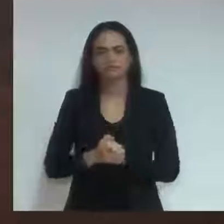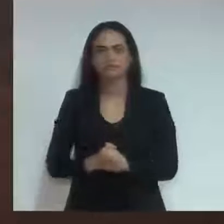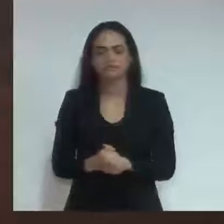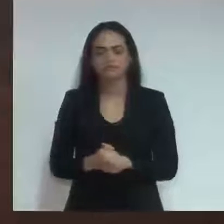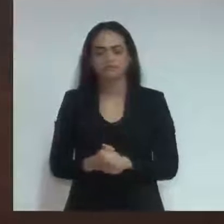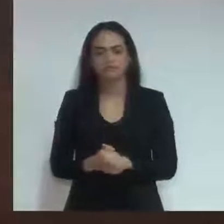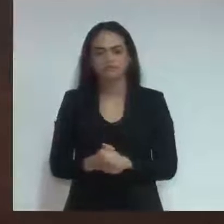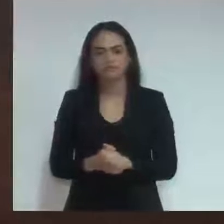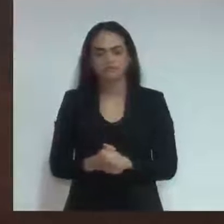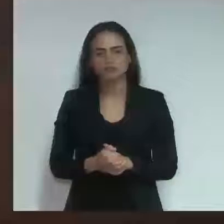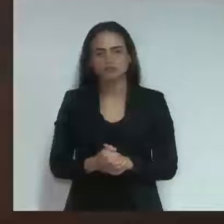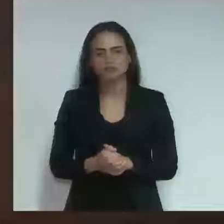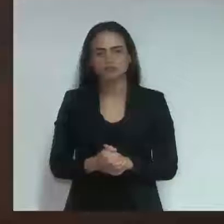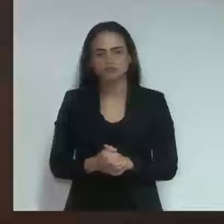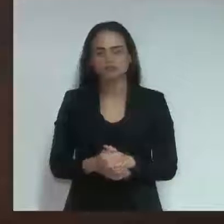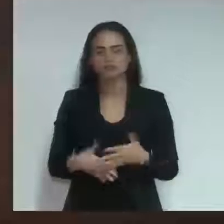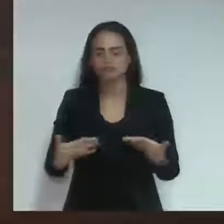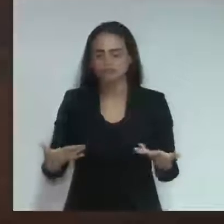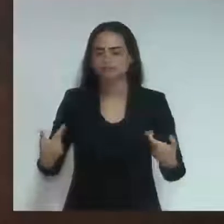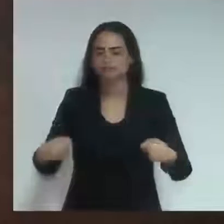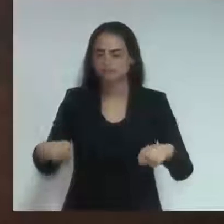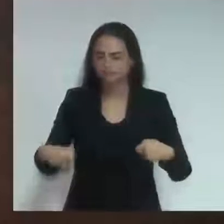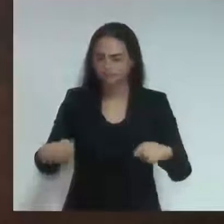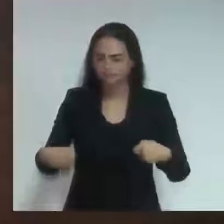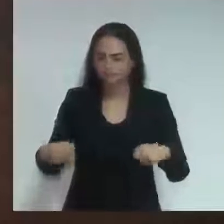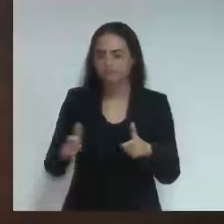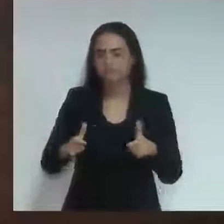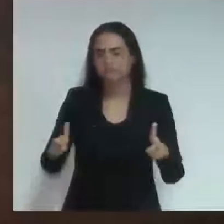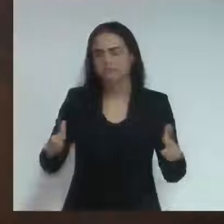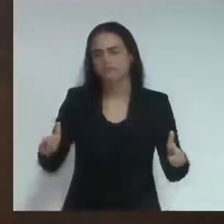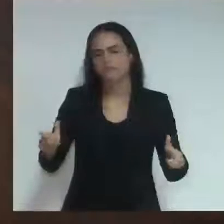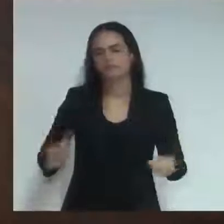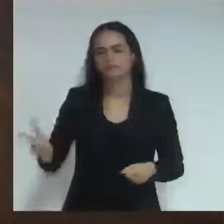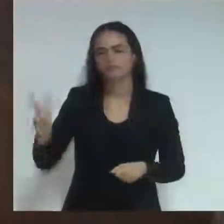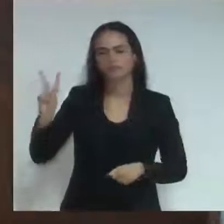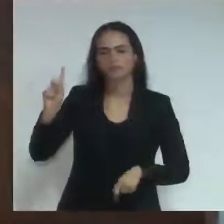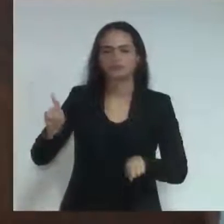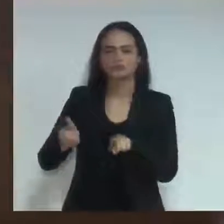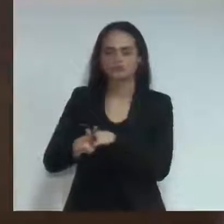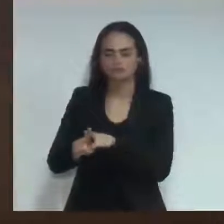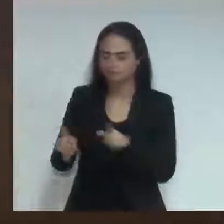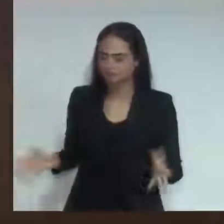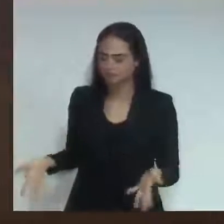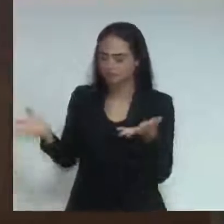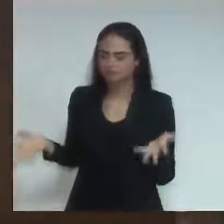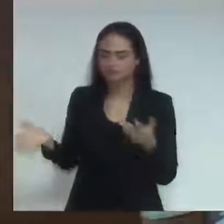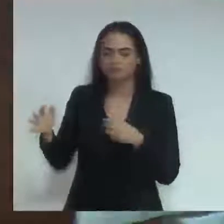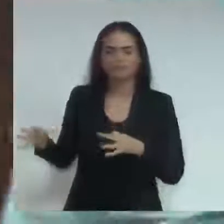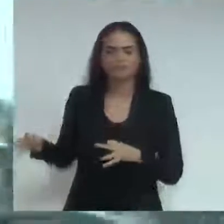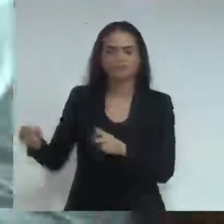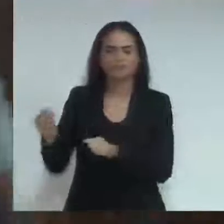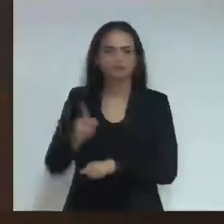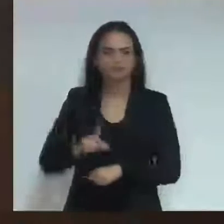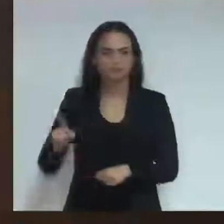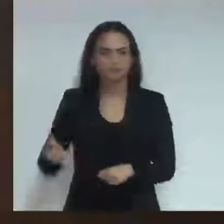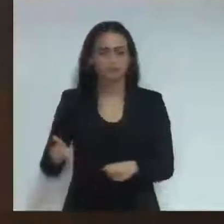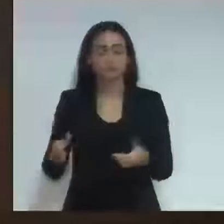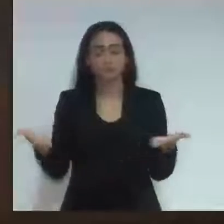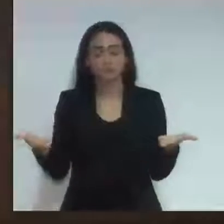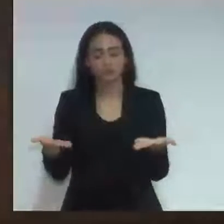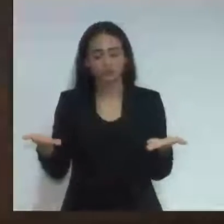muito, a valorização e o investimento no professor. O investimento na educação,